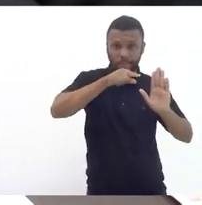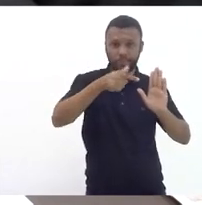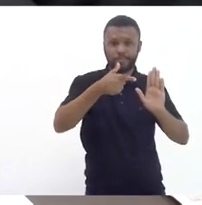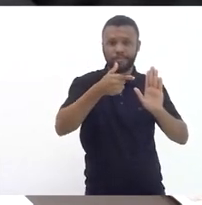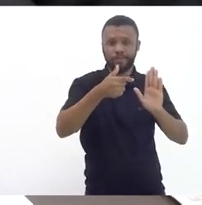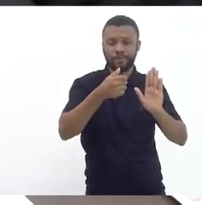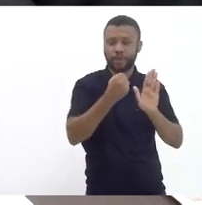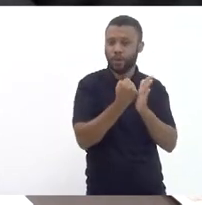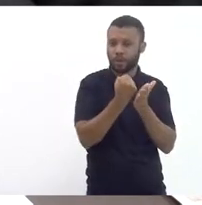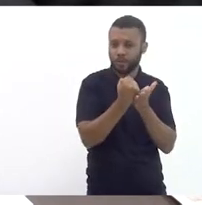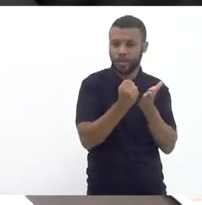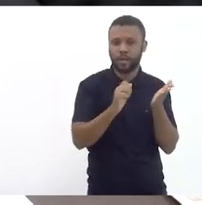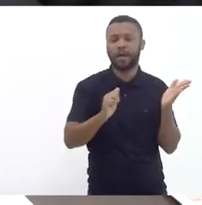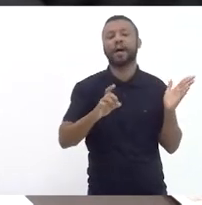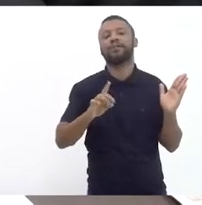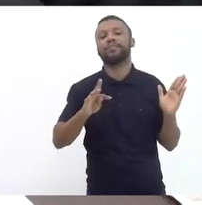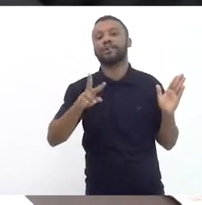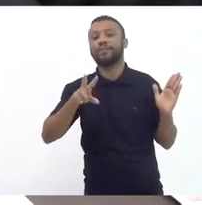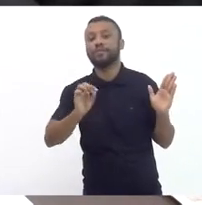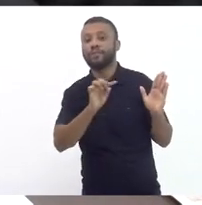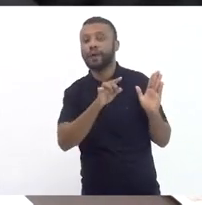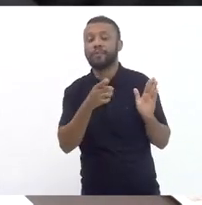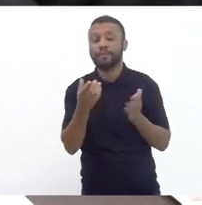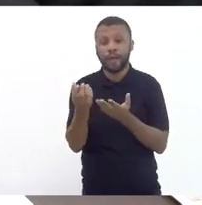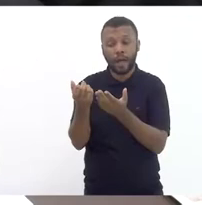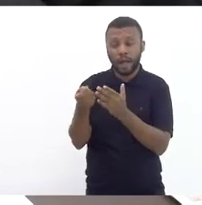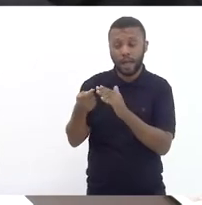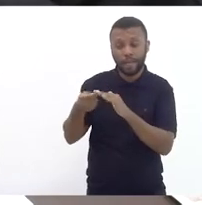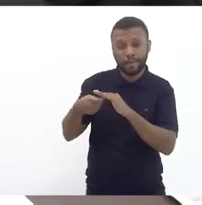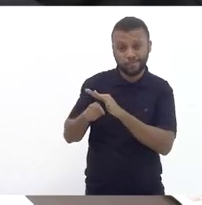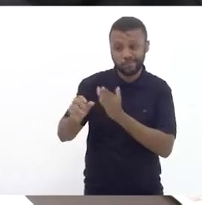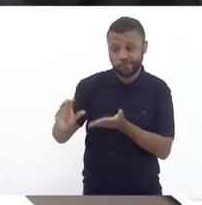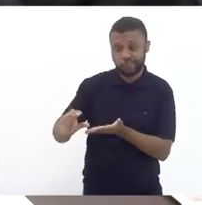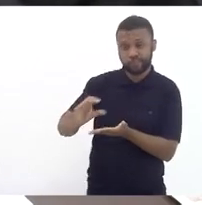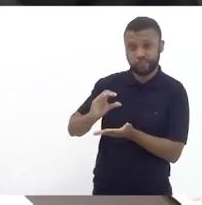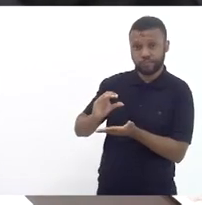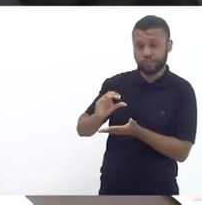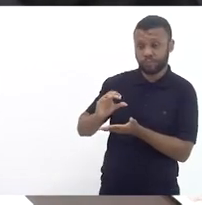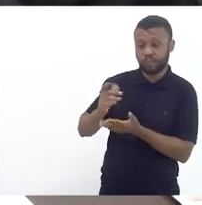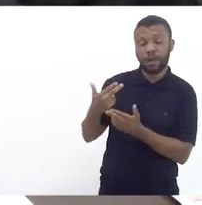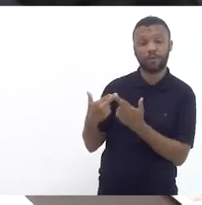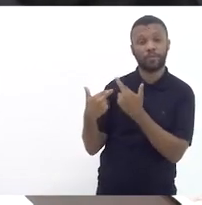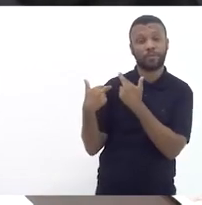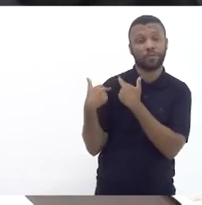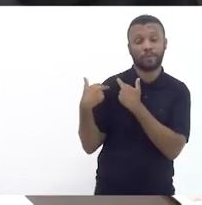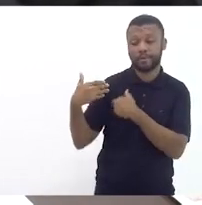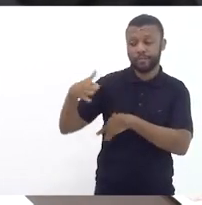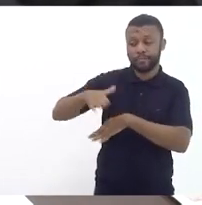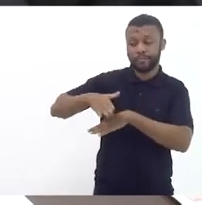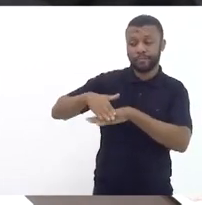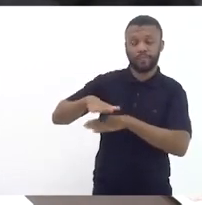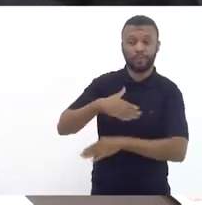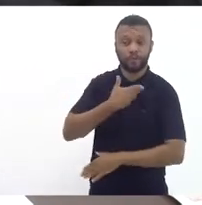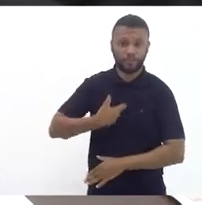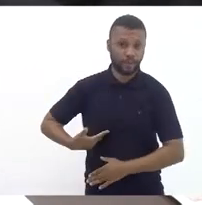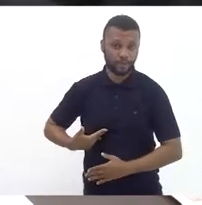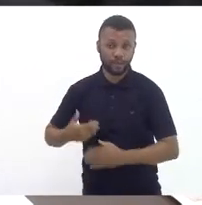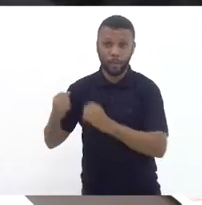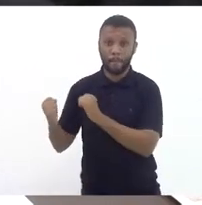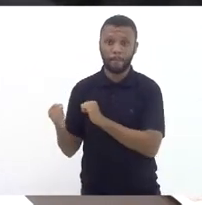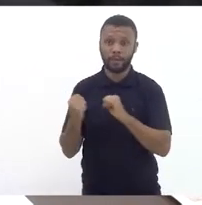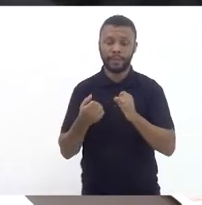a aceitação desses investimentos ela é de responsabilidade do poder concedente. A agência ela